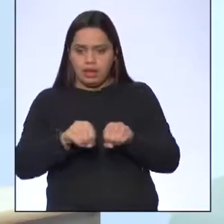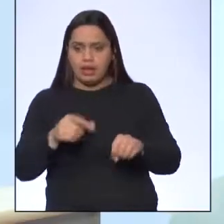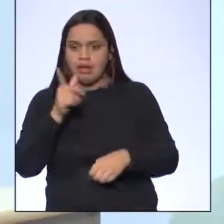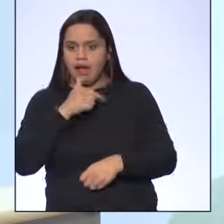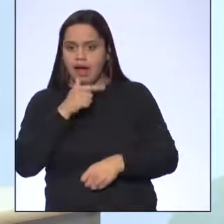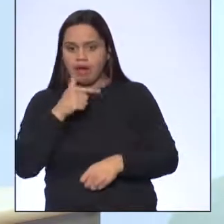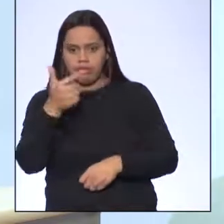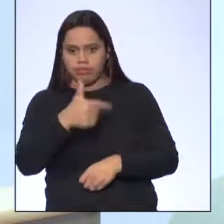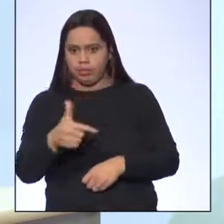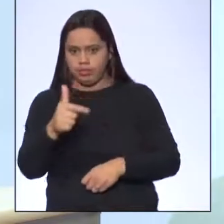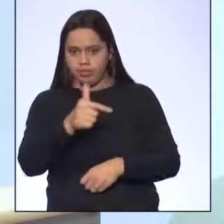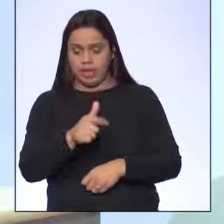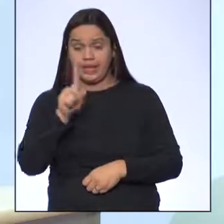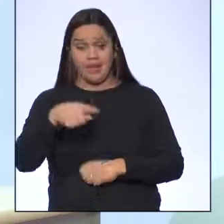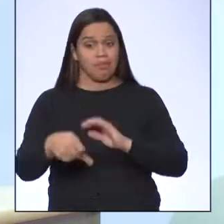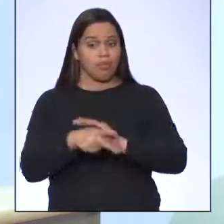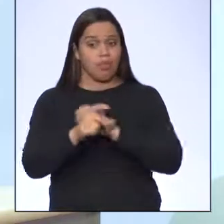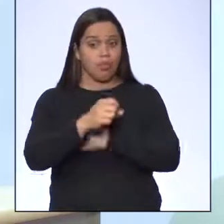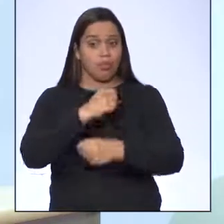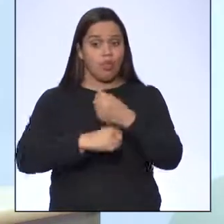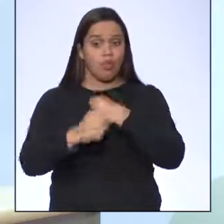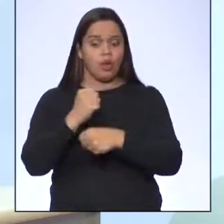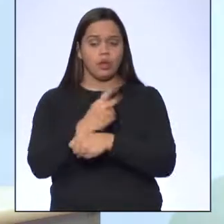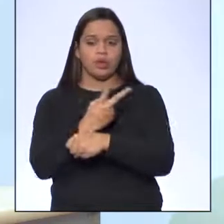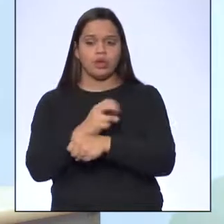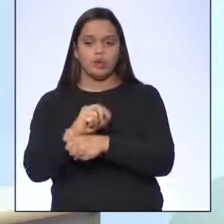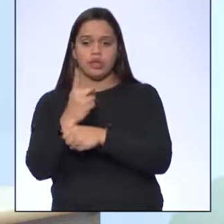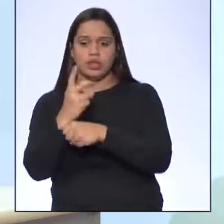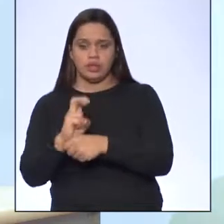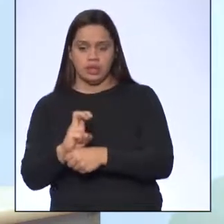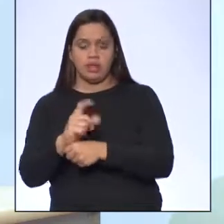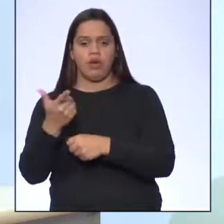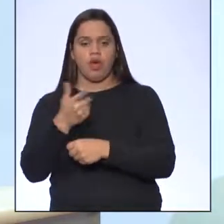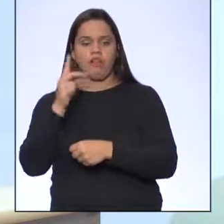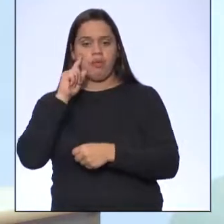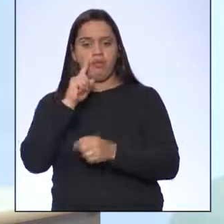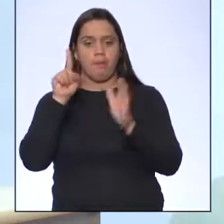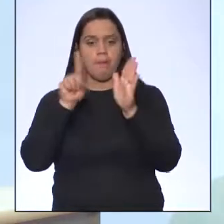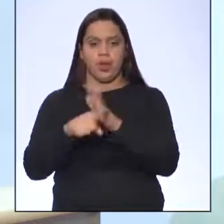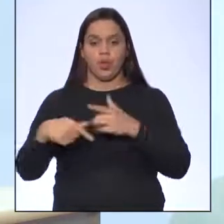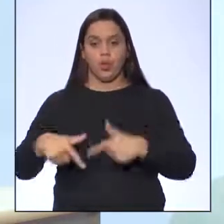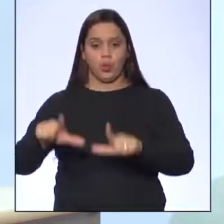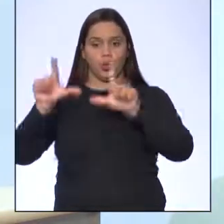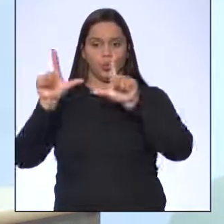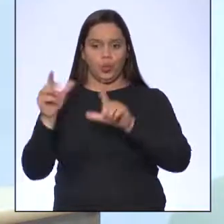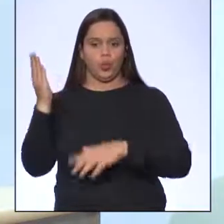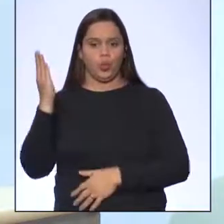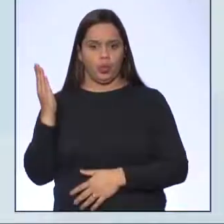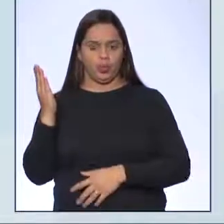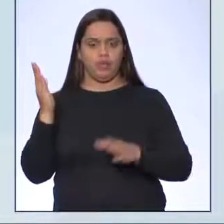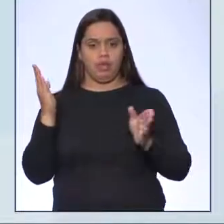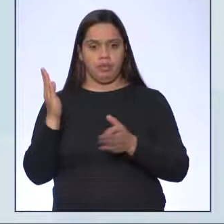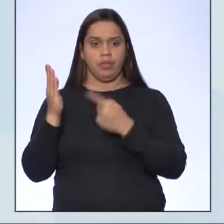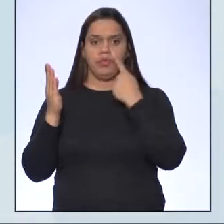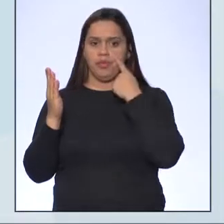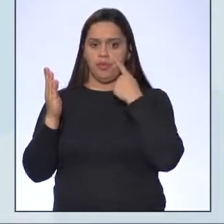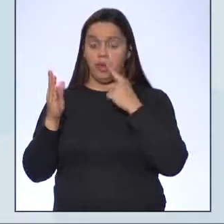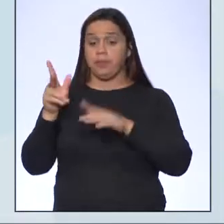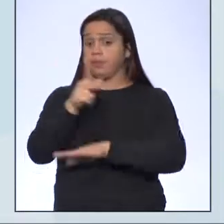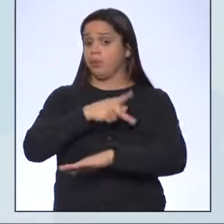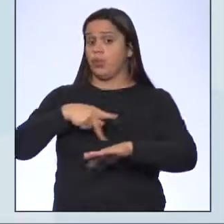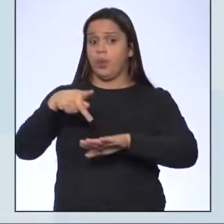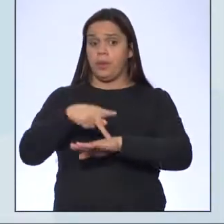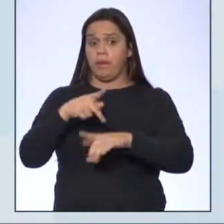2015. Então, vamos para a nossa questão, que é a próxima tela. O país com maior número de